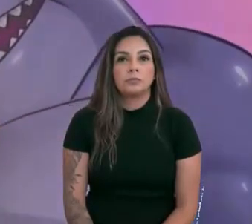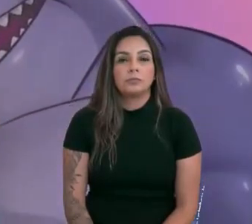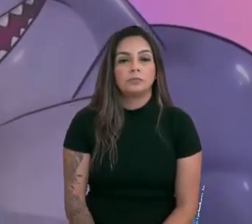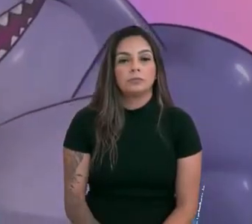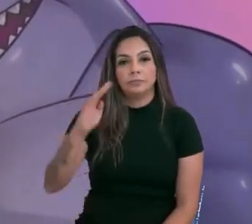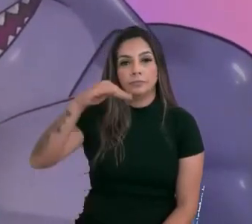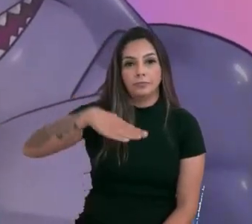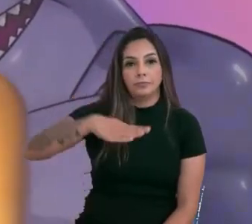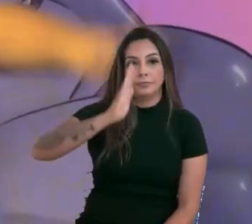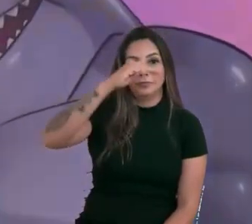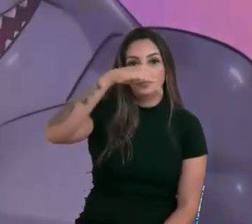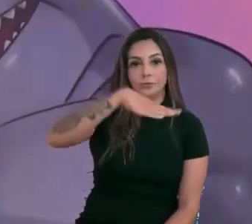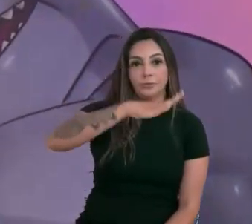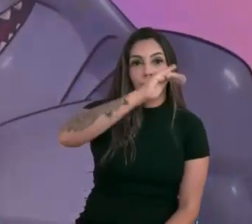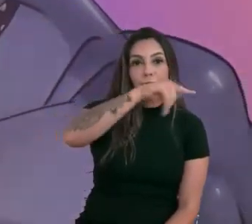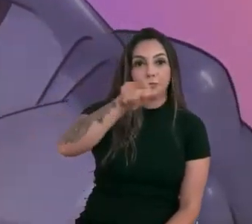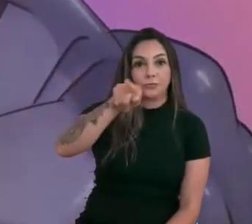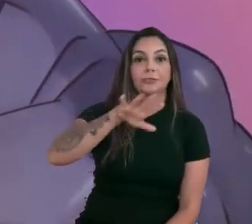Golfinho.